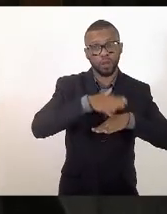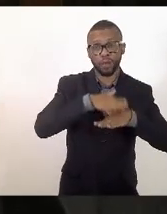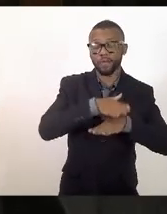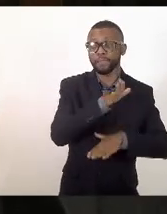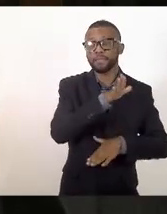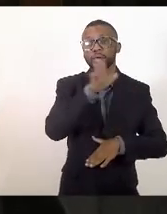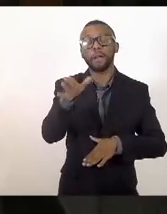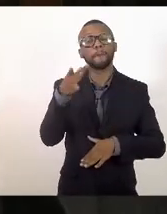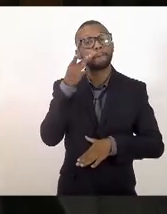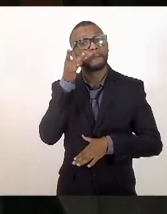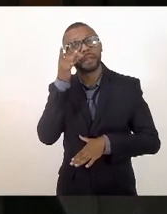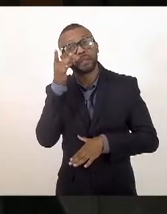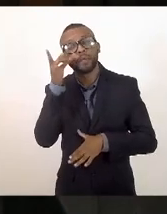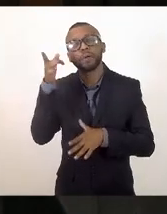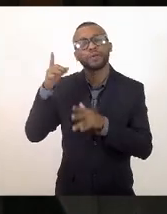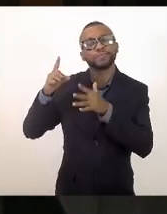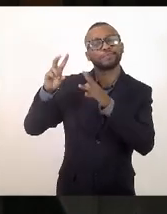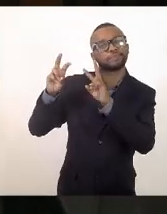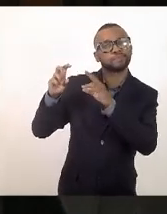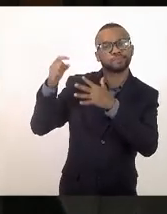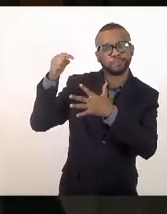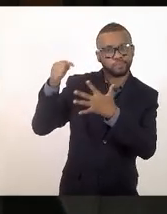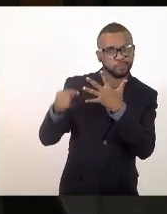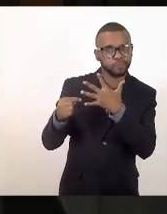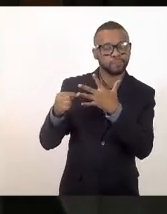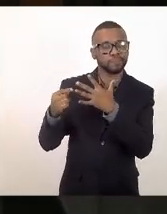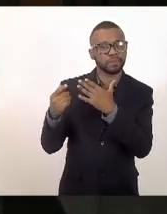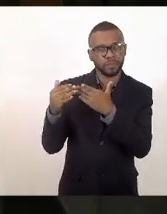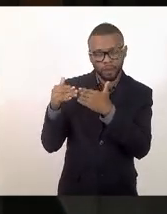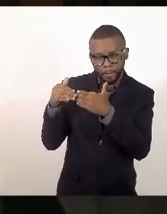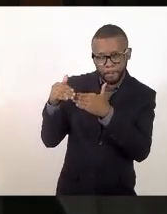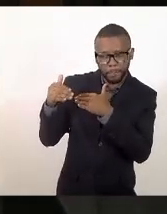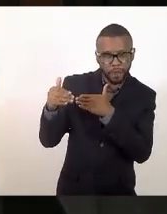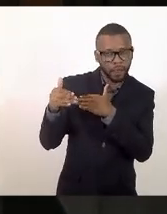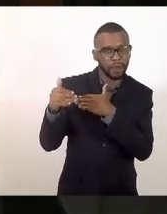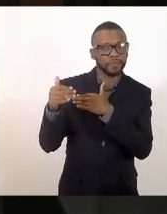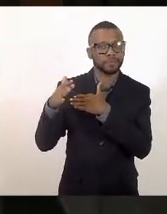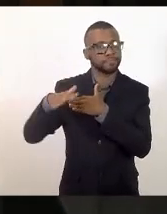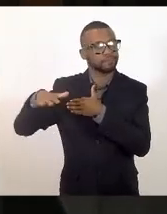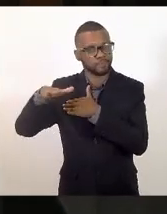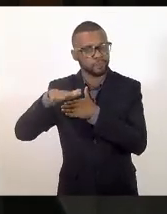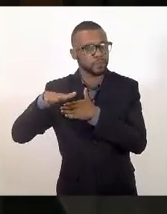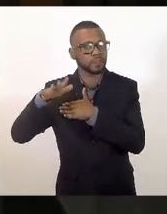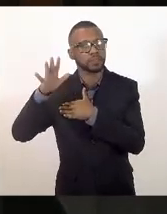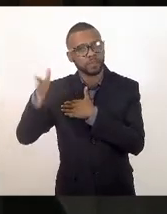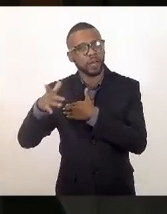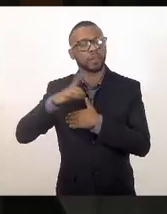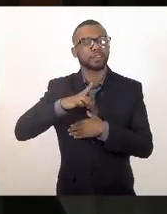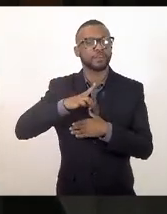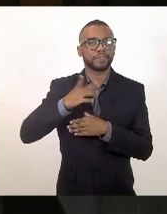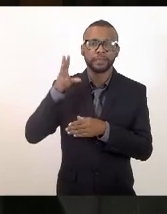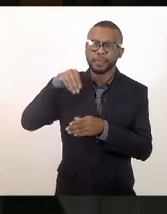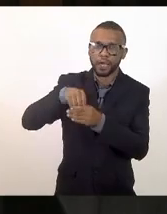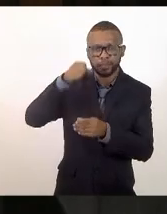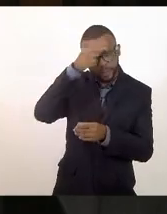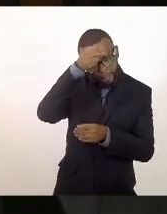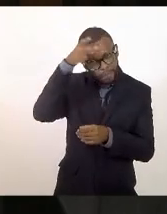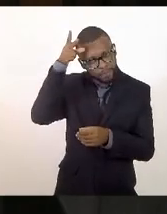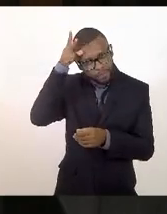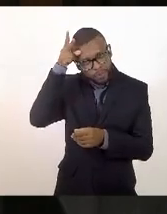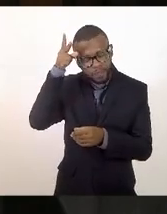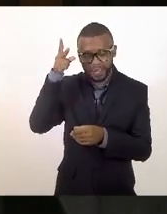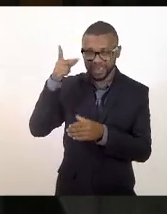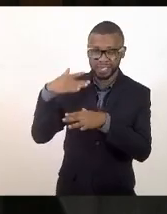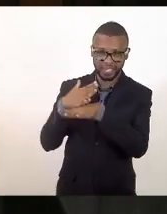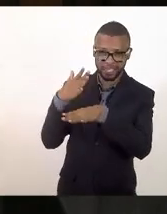essa questão. Estarei, muito brevemente, como já estive recentemente, na prefeitura e na cidade de Japeri,